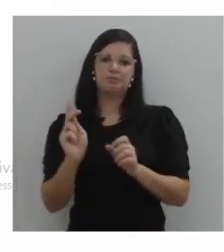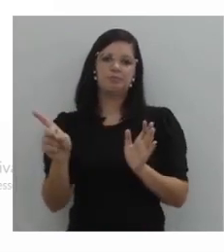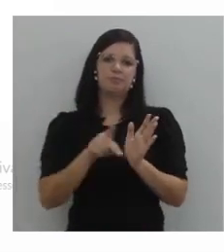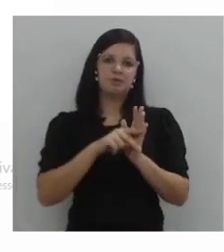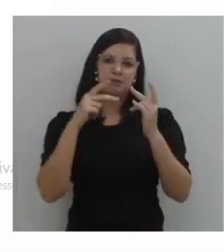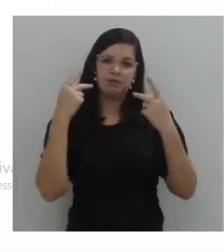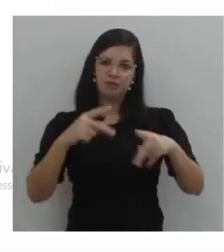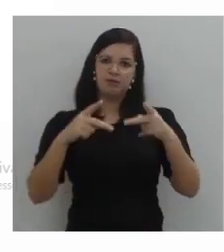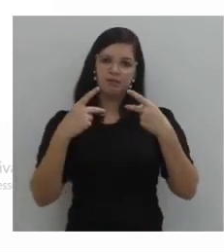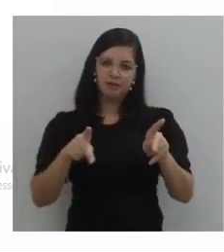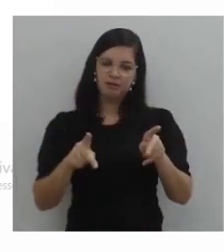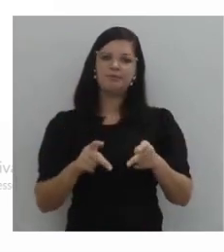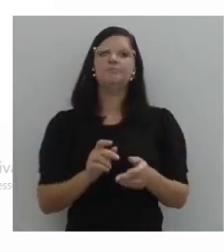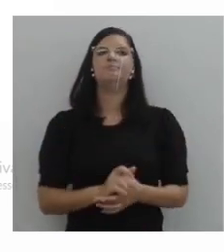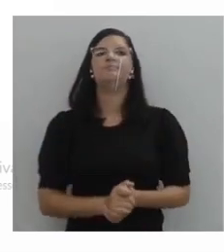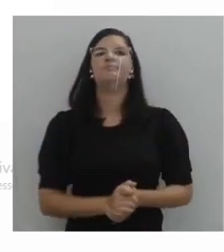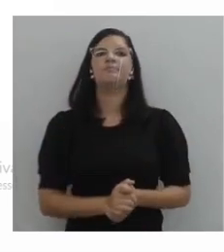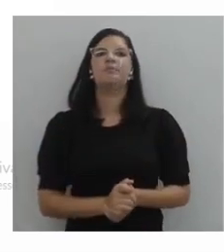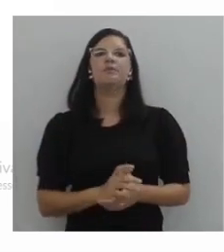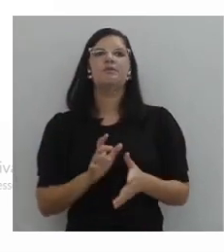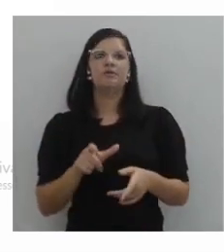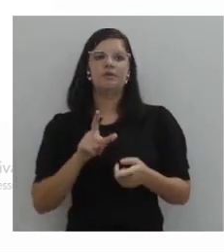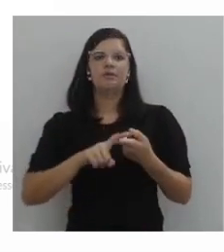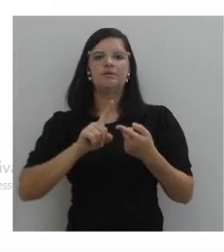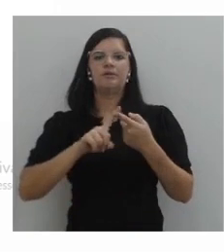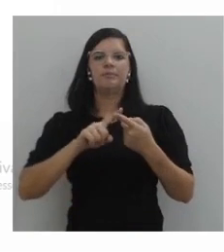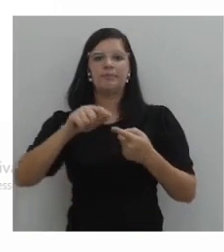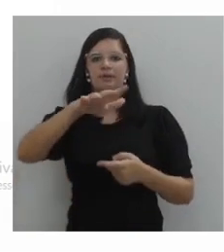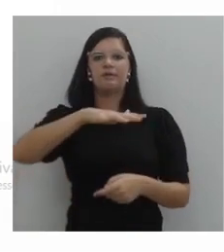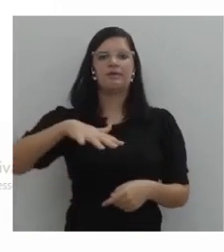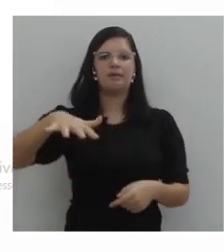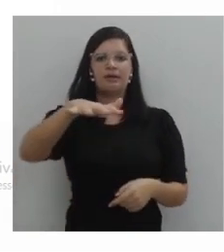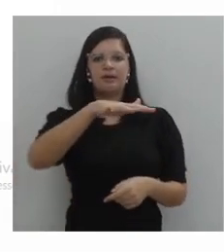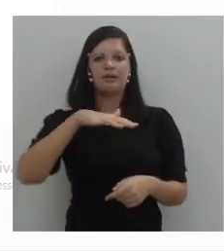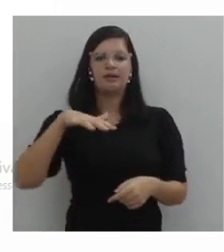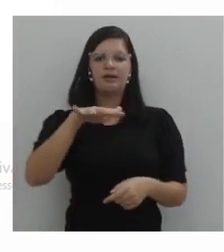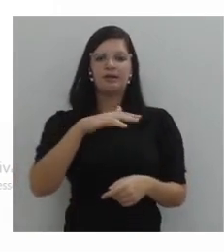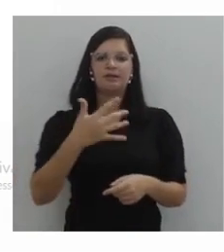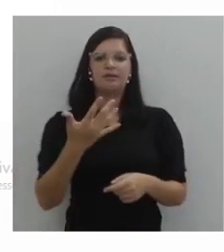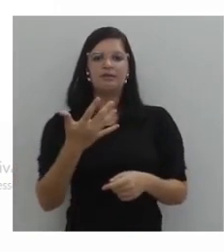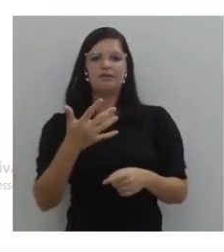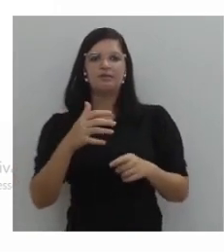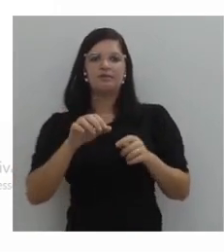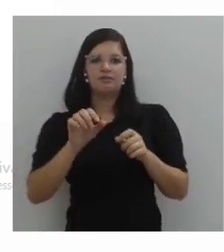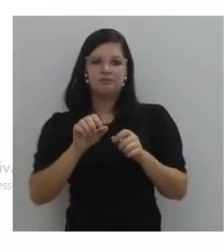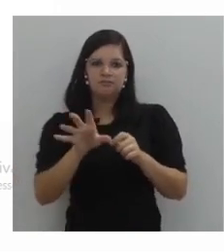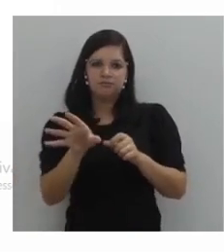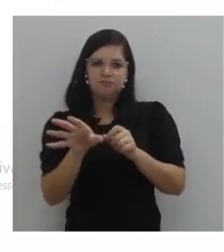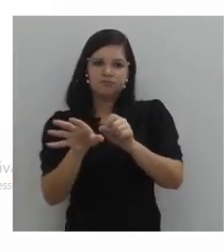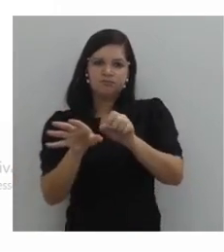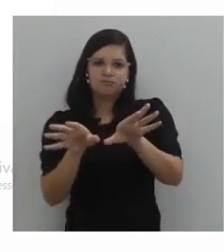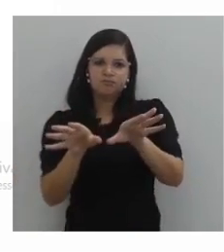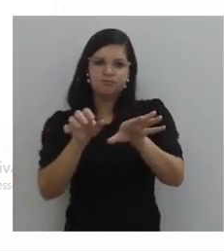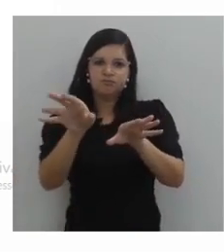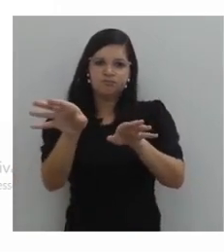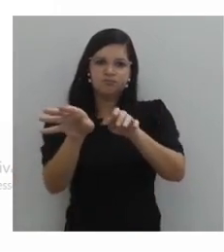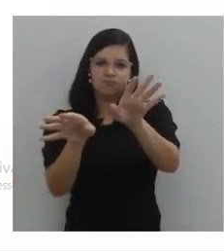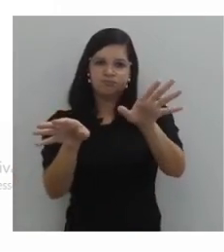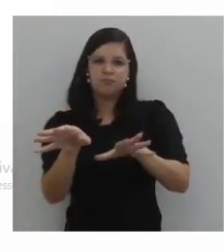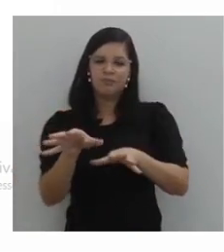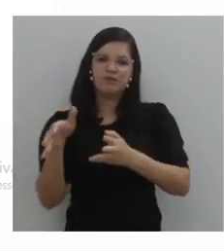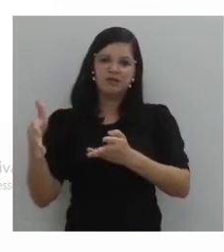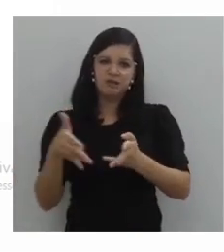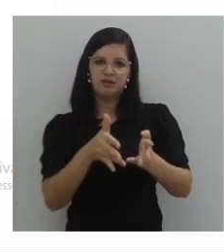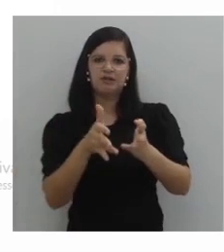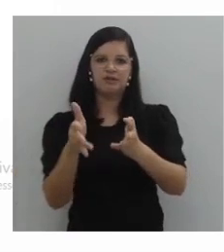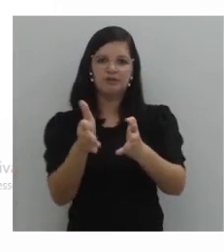compreendem a bacia do Rio São Francisco e essa área no meio aí, cheia de ramificações, cheia de rios,